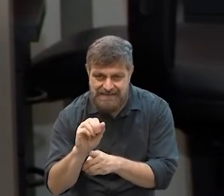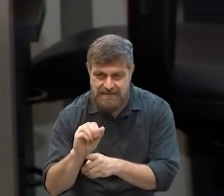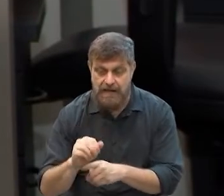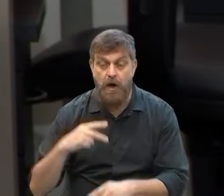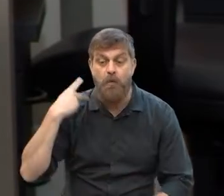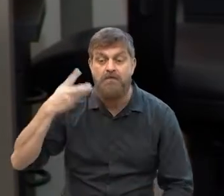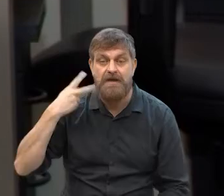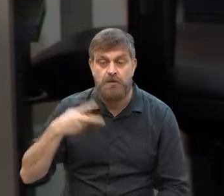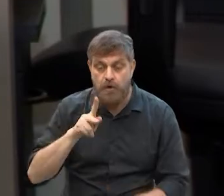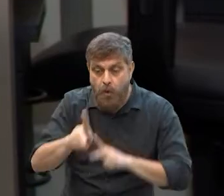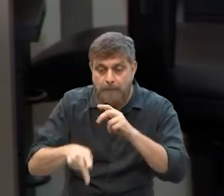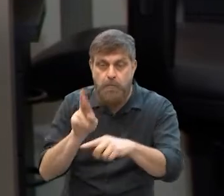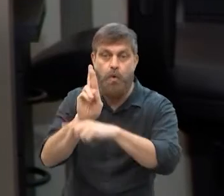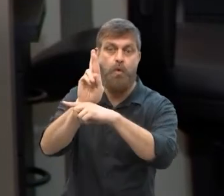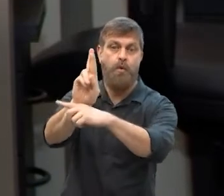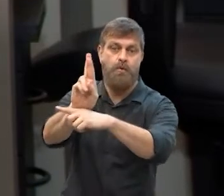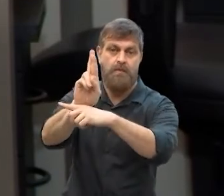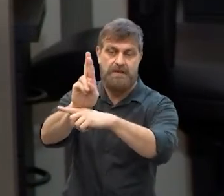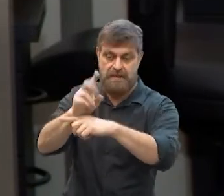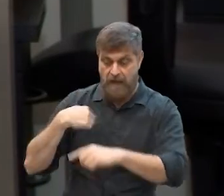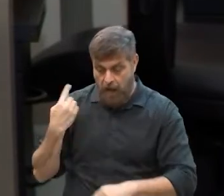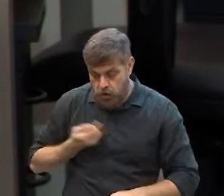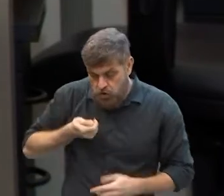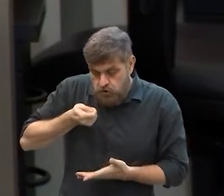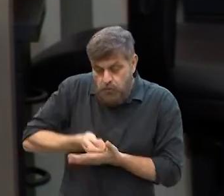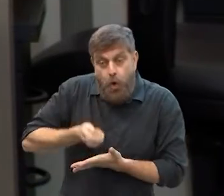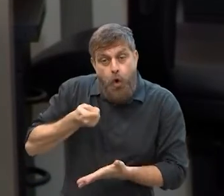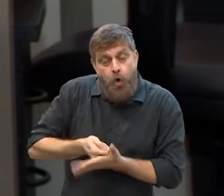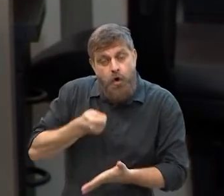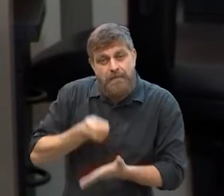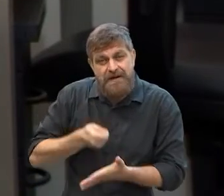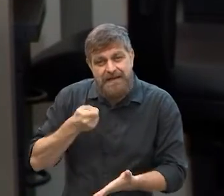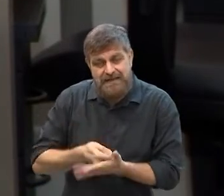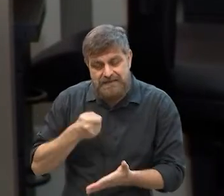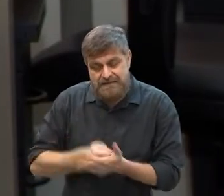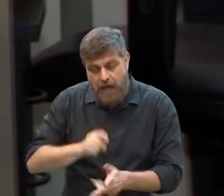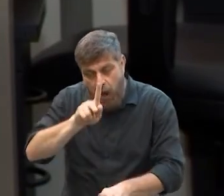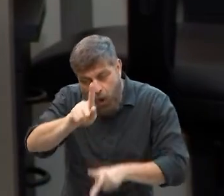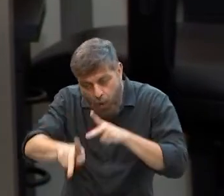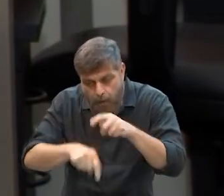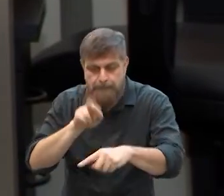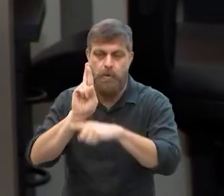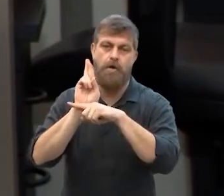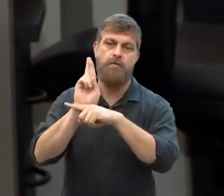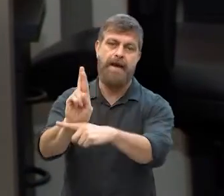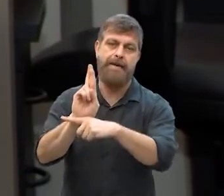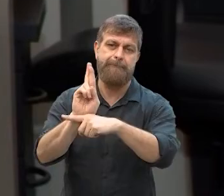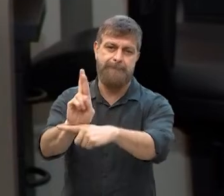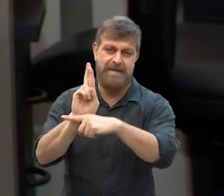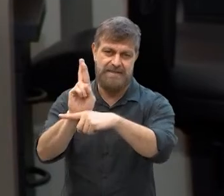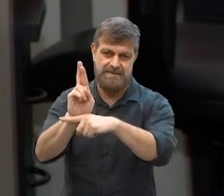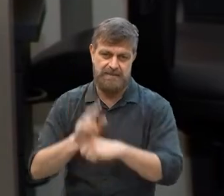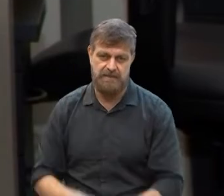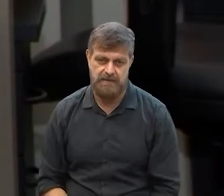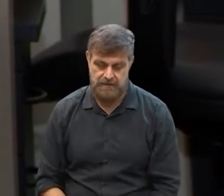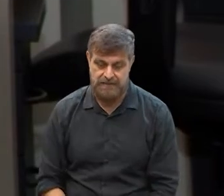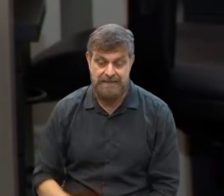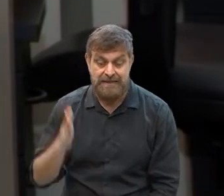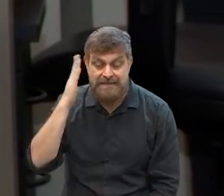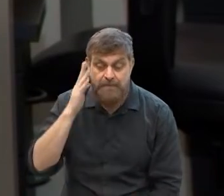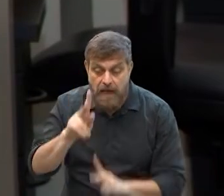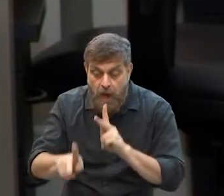os vereadores, eles têm a obrigação de representar a população nos seus